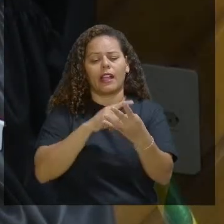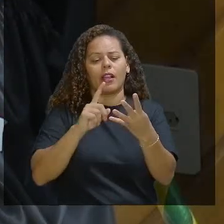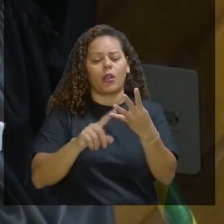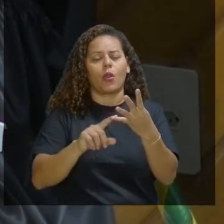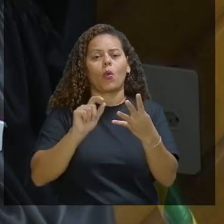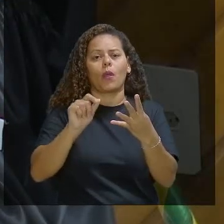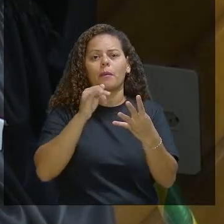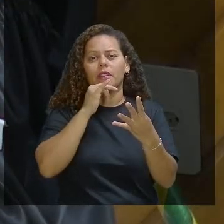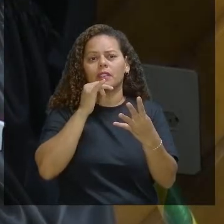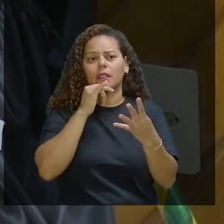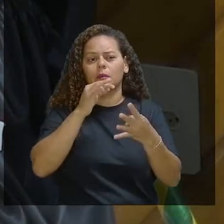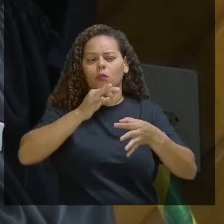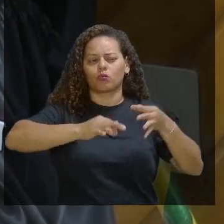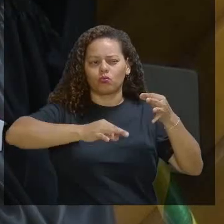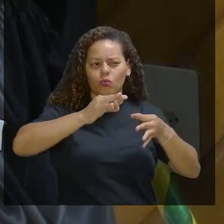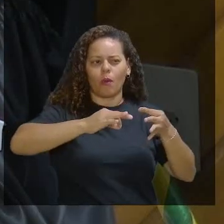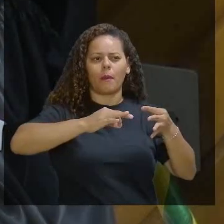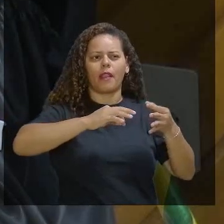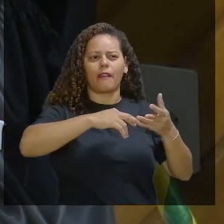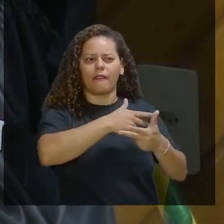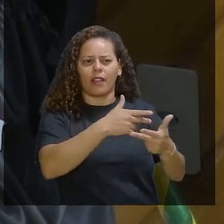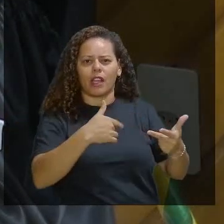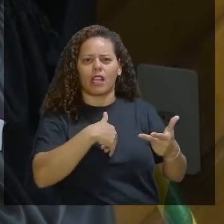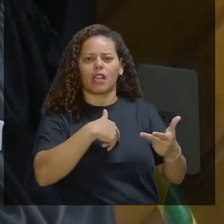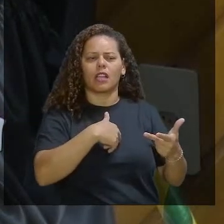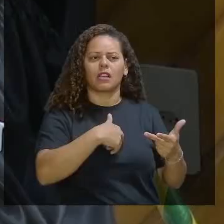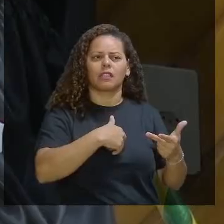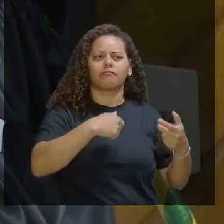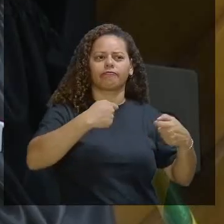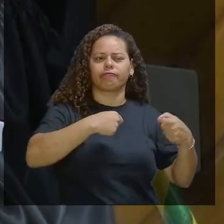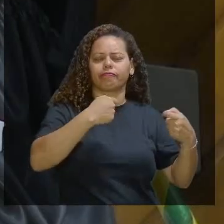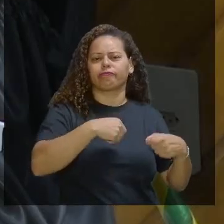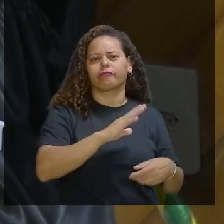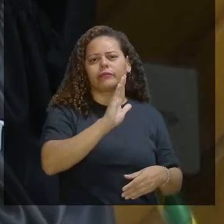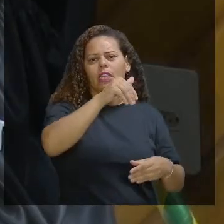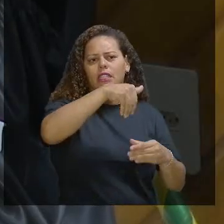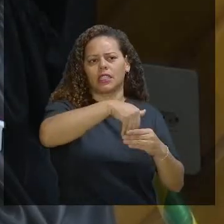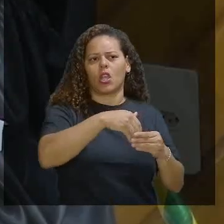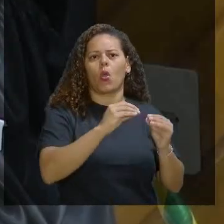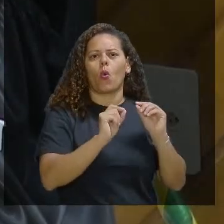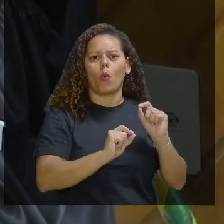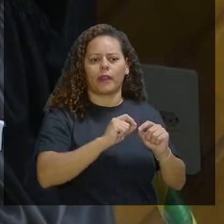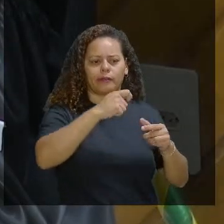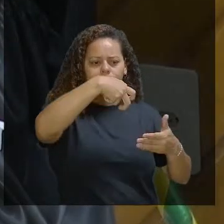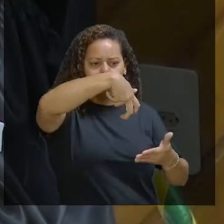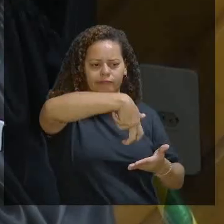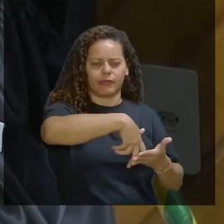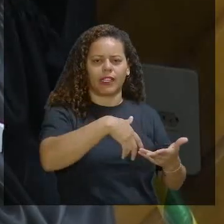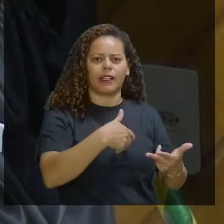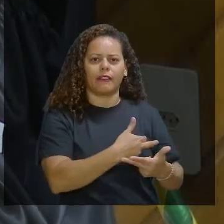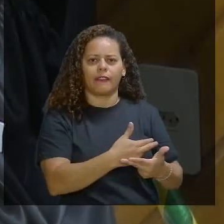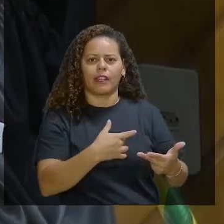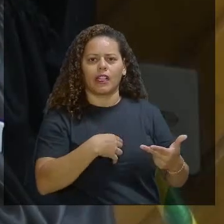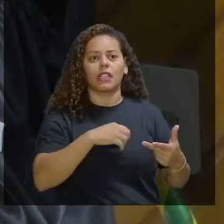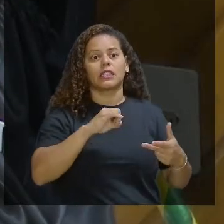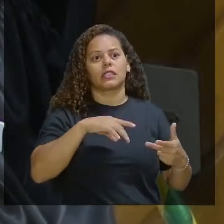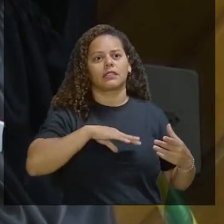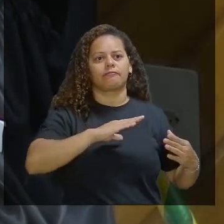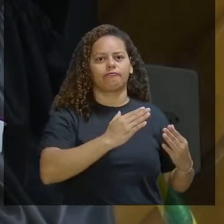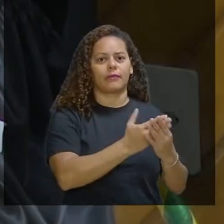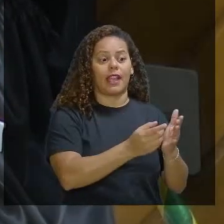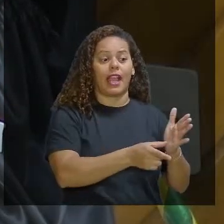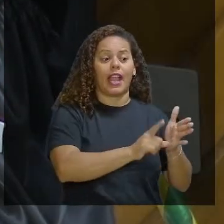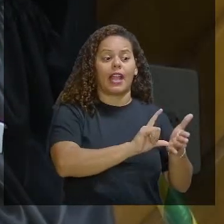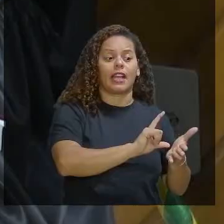para processamento e julgamento dos cumprimentos de sentença se dará na própria zona eleitoral em que tramitou o processo de conhecimento que lhe deu